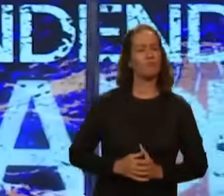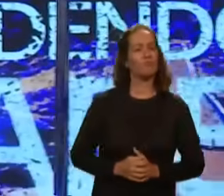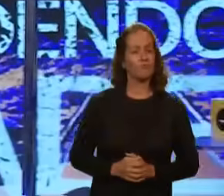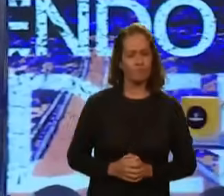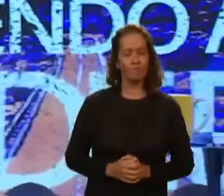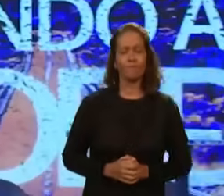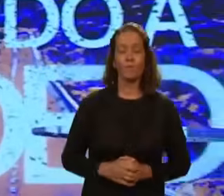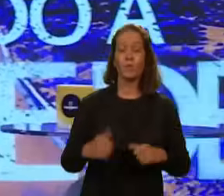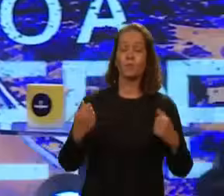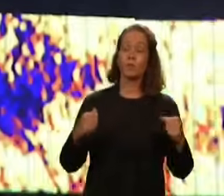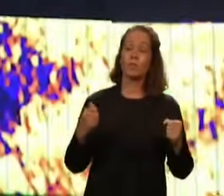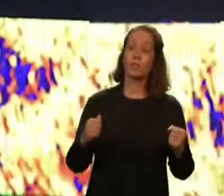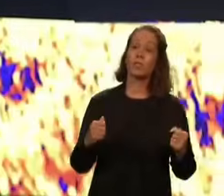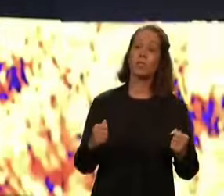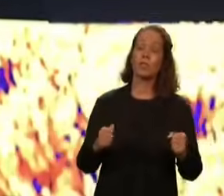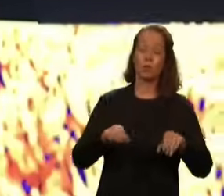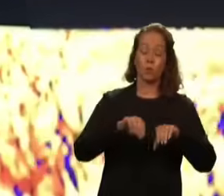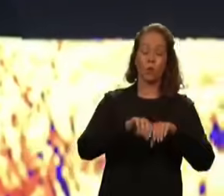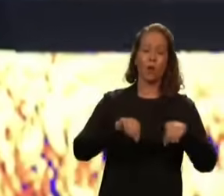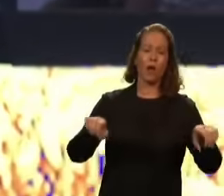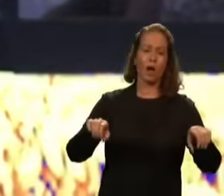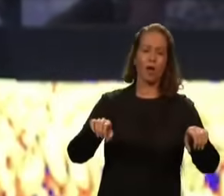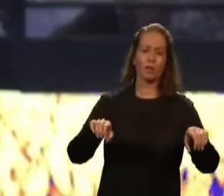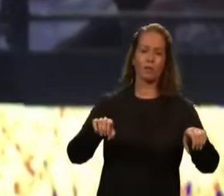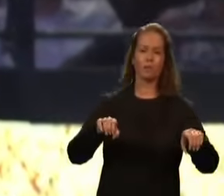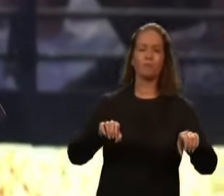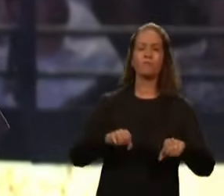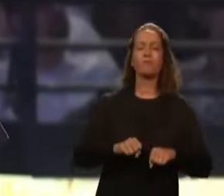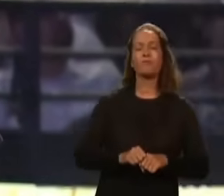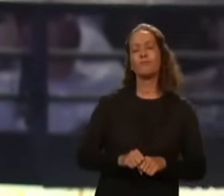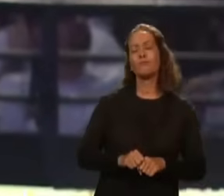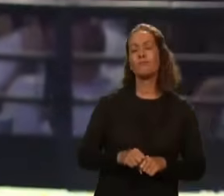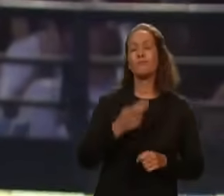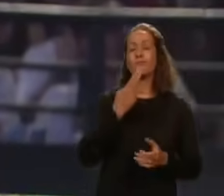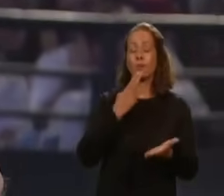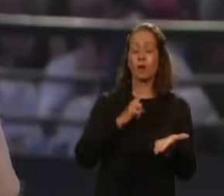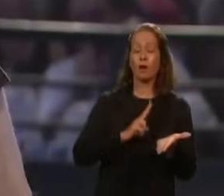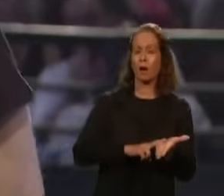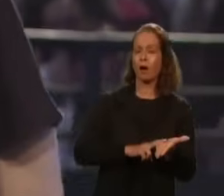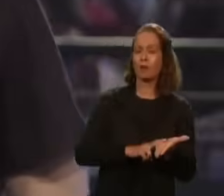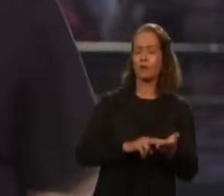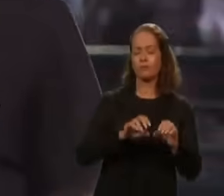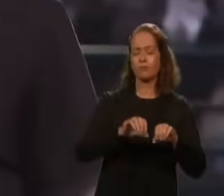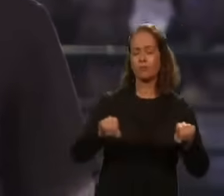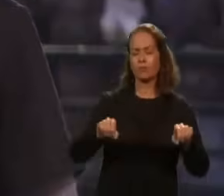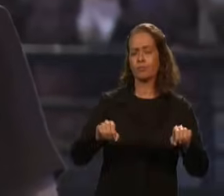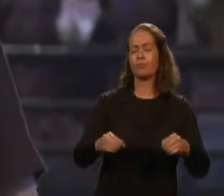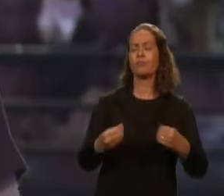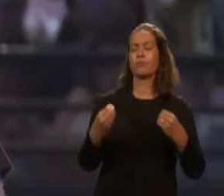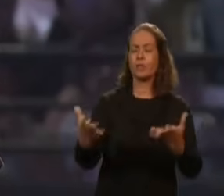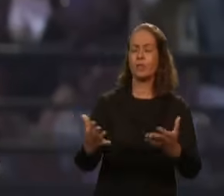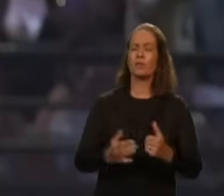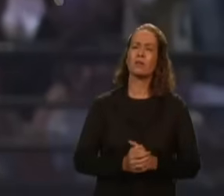tinha que mandar uma carta. As irmãs mandaram a carta quando ele tinha morrido ou quando ele estava doente?